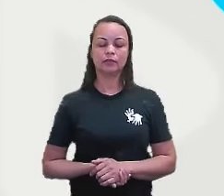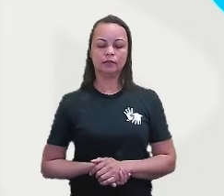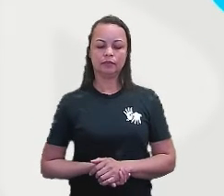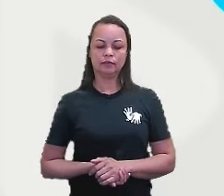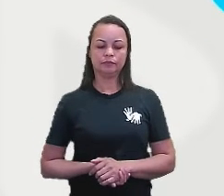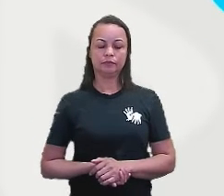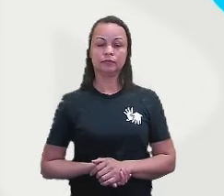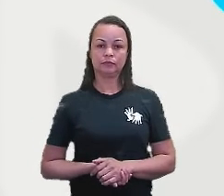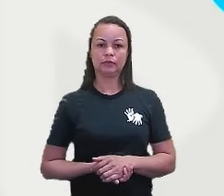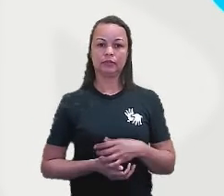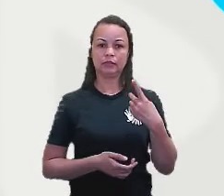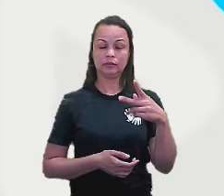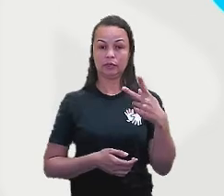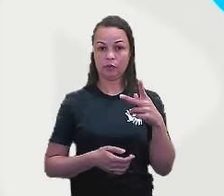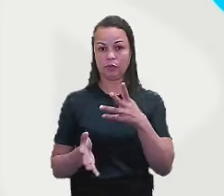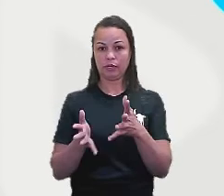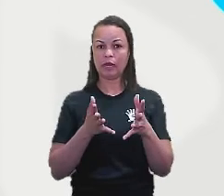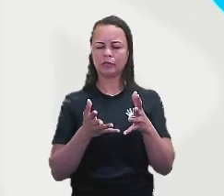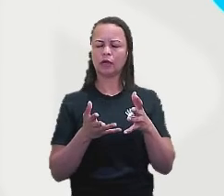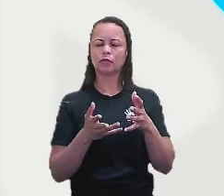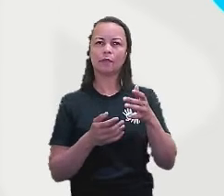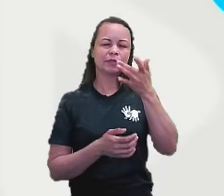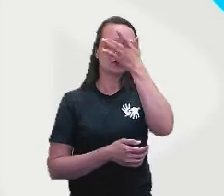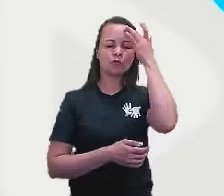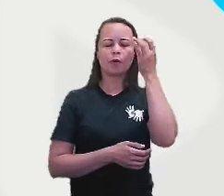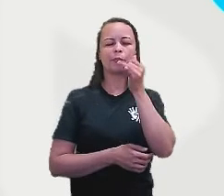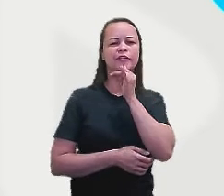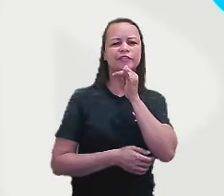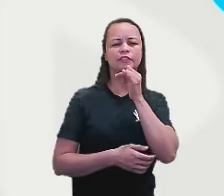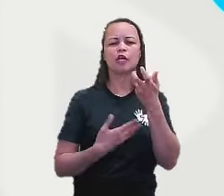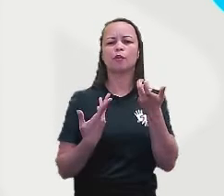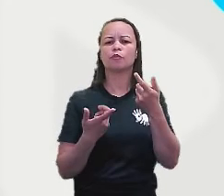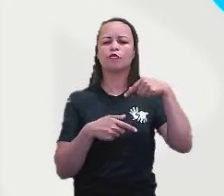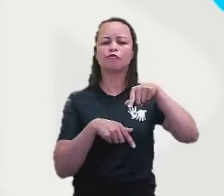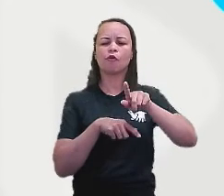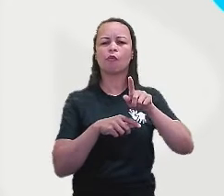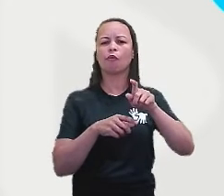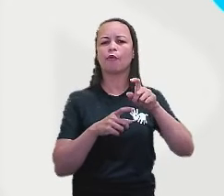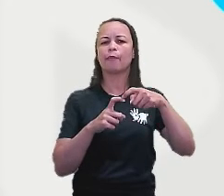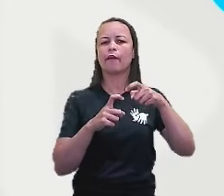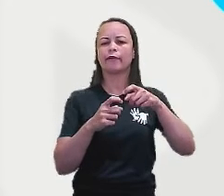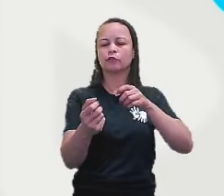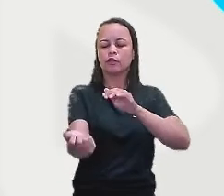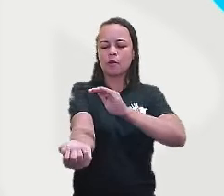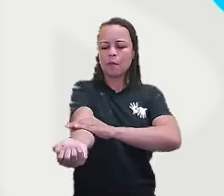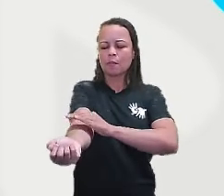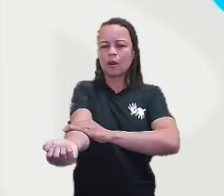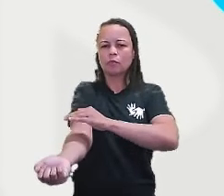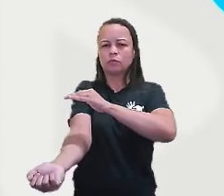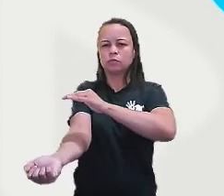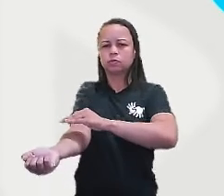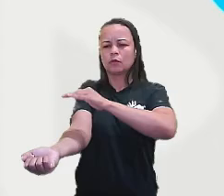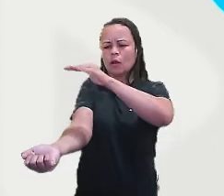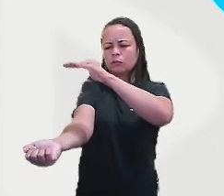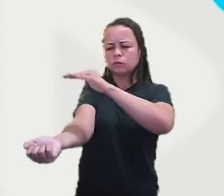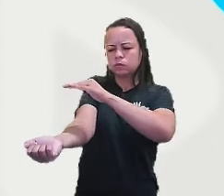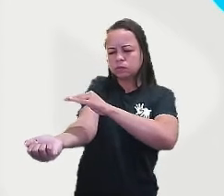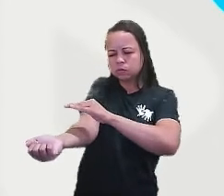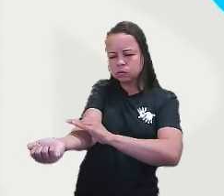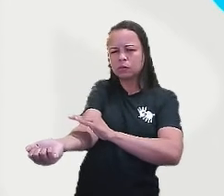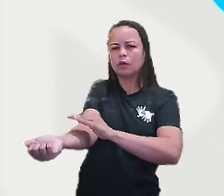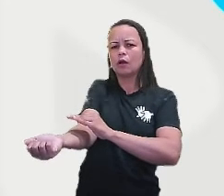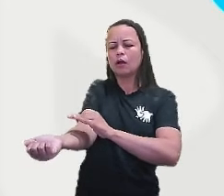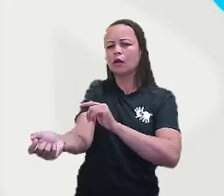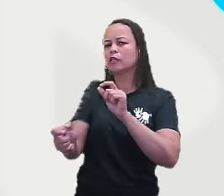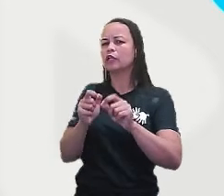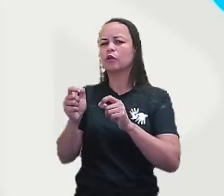recorte. A pessoa foi lá, foi aferir a pressão e viu que estava com a pressão baixa. Então, você fica imaginando quais seriam os órgãos,